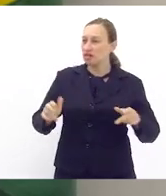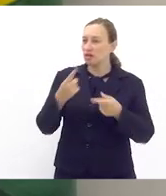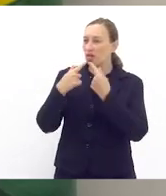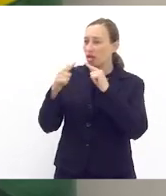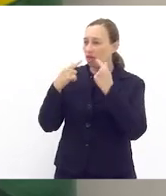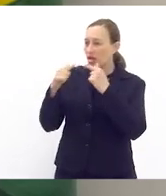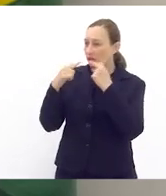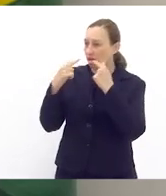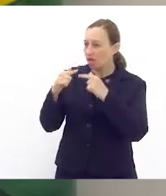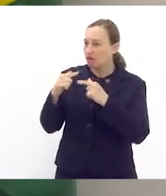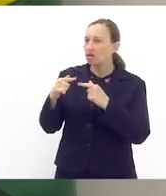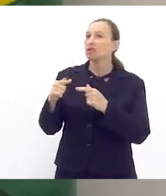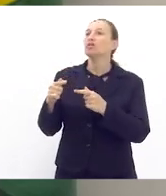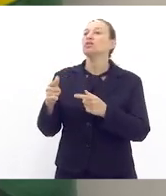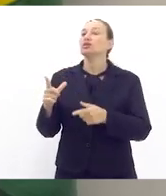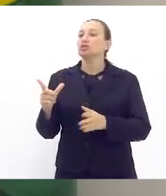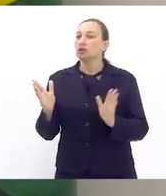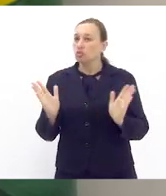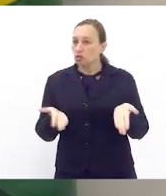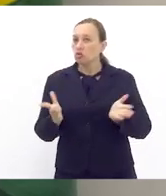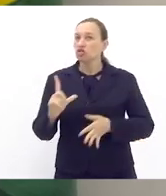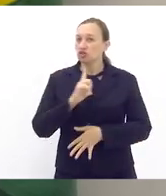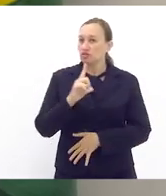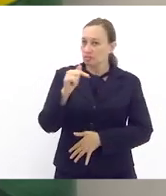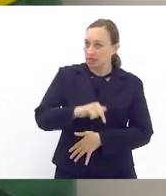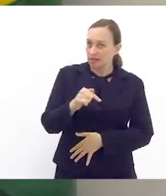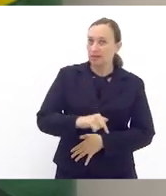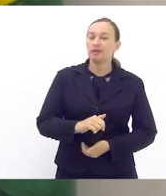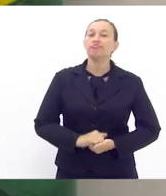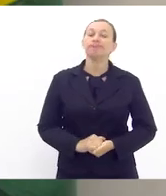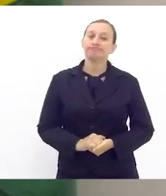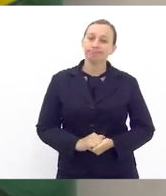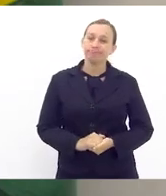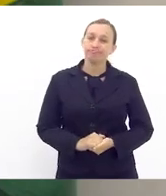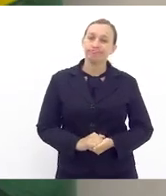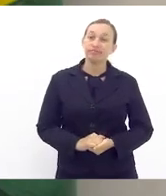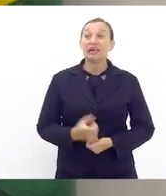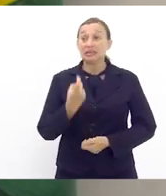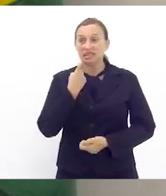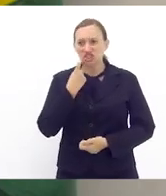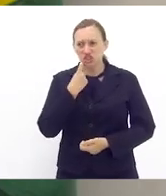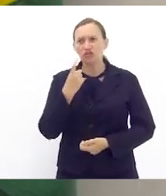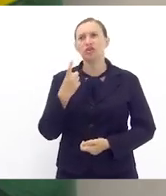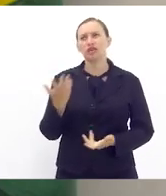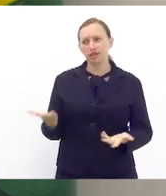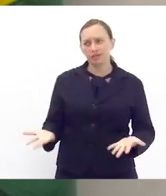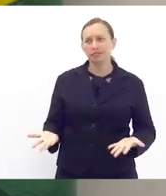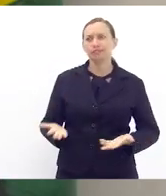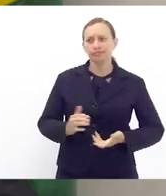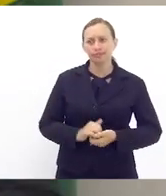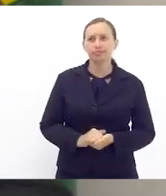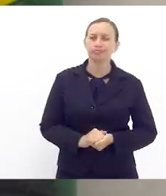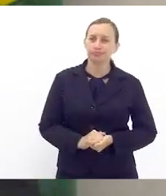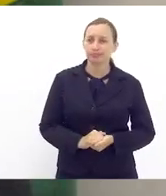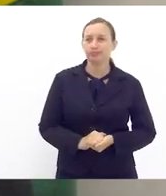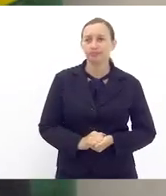que nós tivemos aqui hoje em plena sexta-feira e